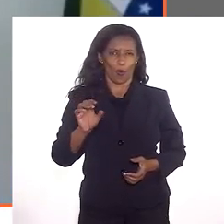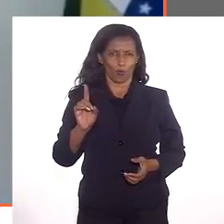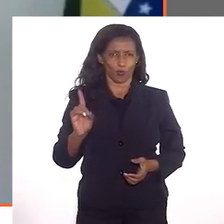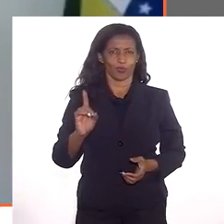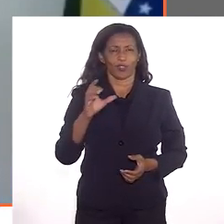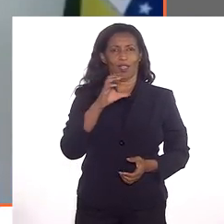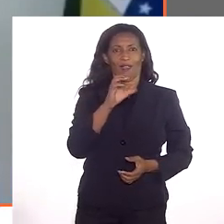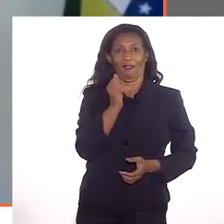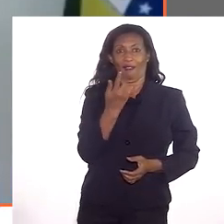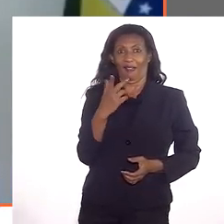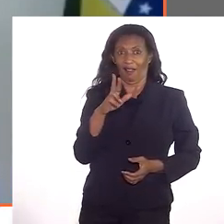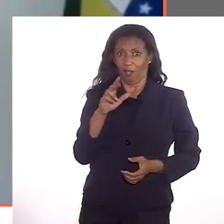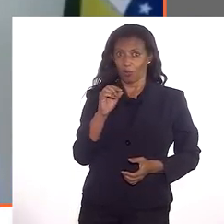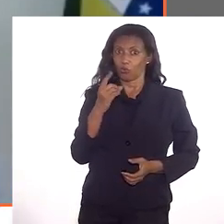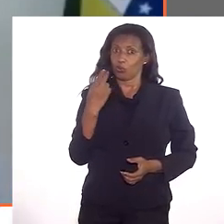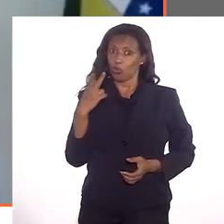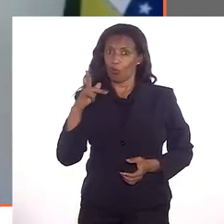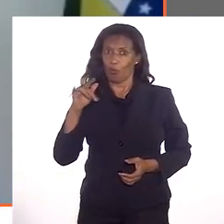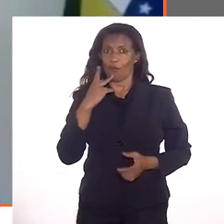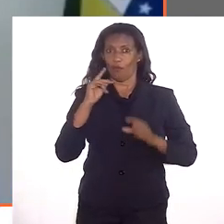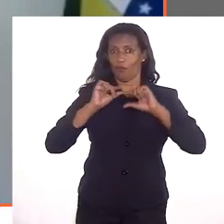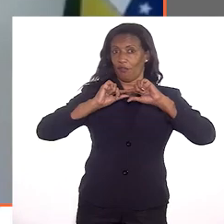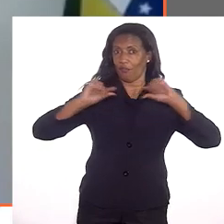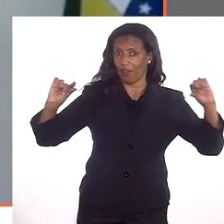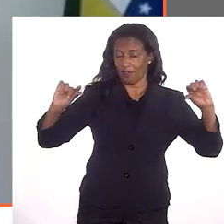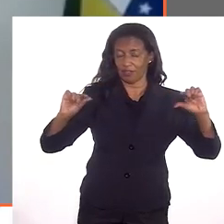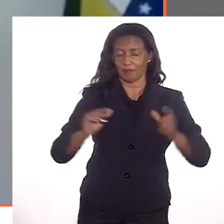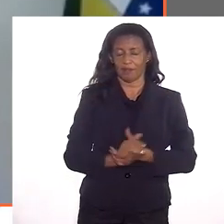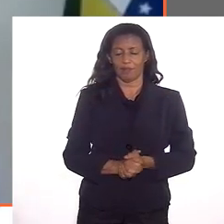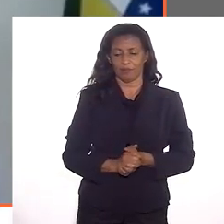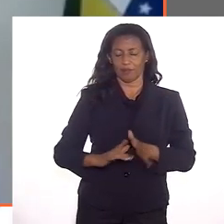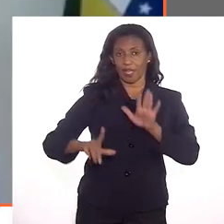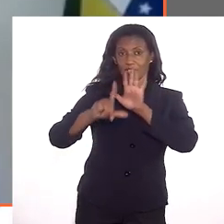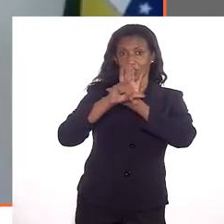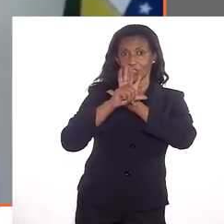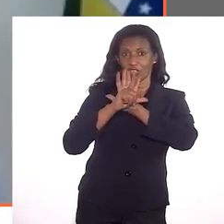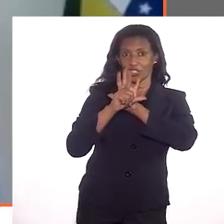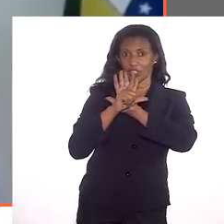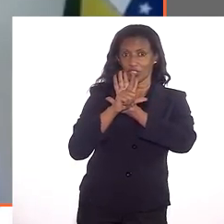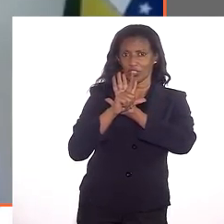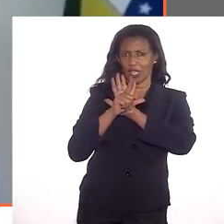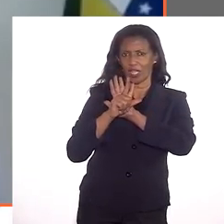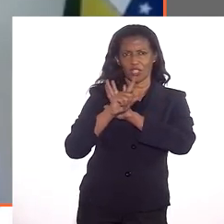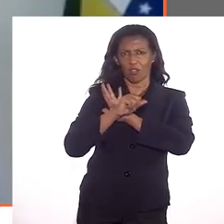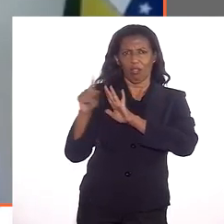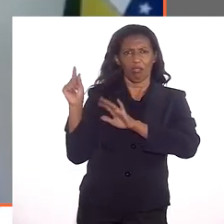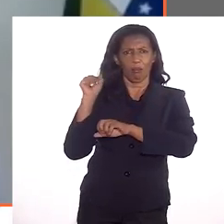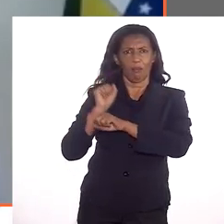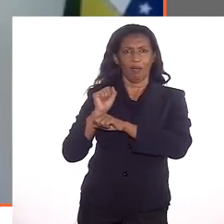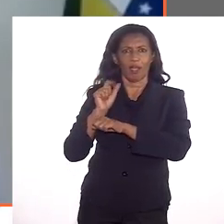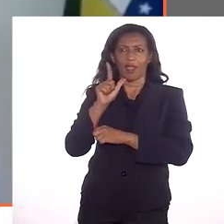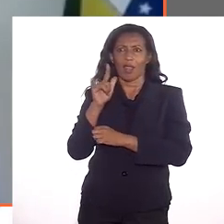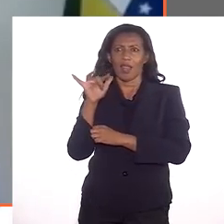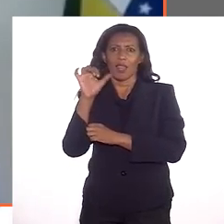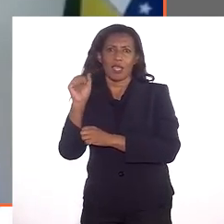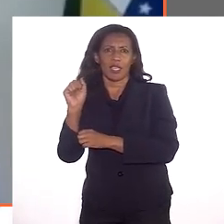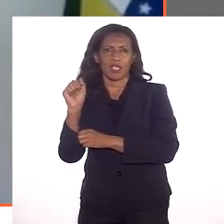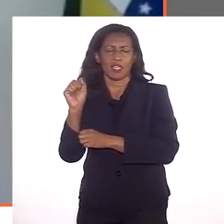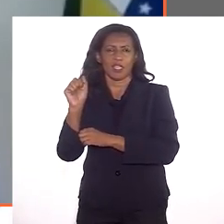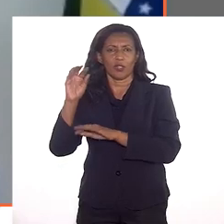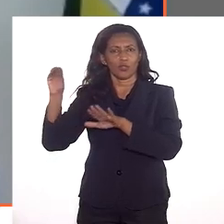Drummond de Andrade, né, tem uma frase linda em que ele diz algo assim: as leis não bastam, os